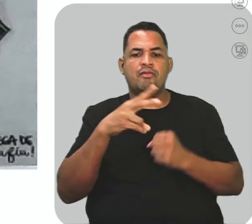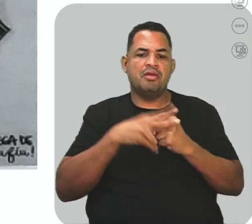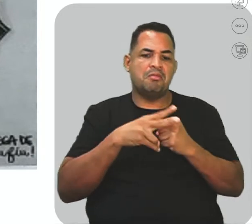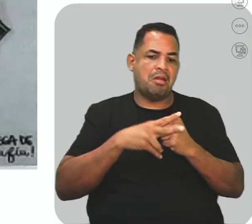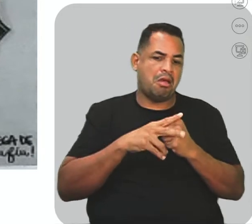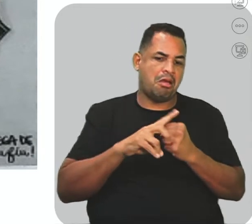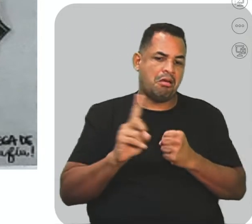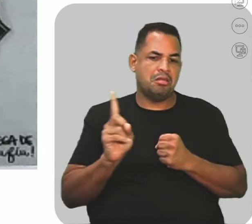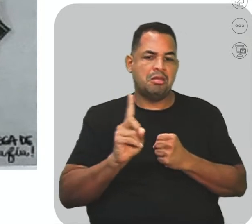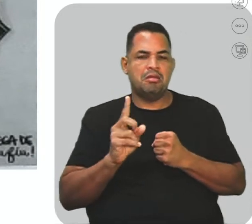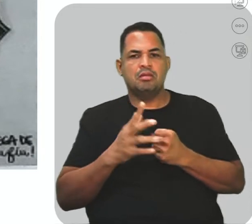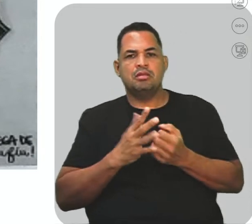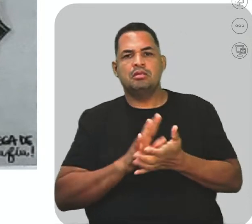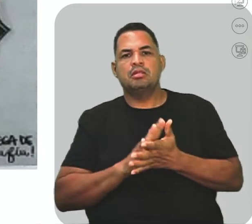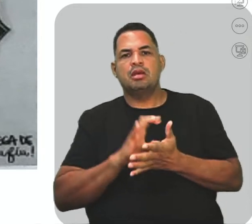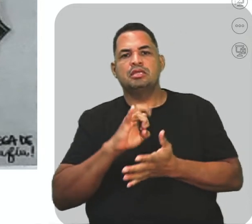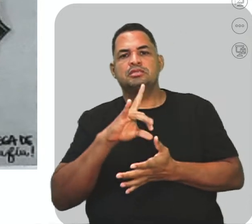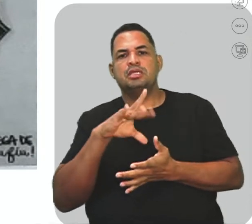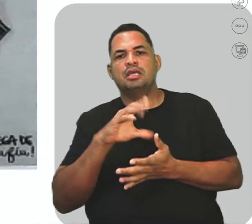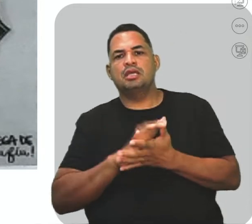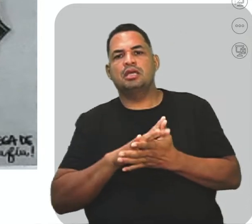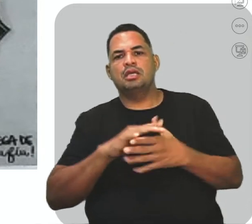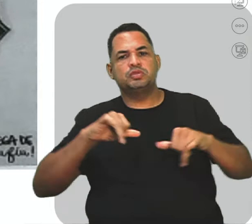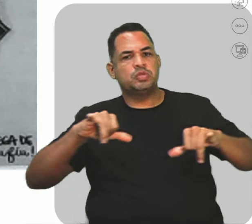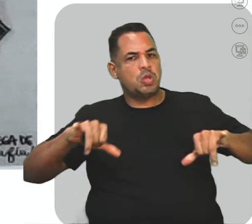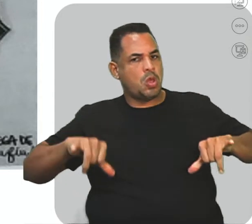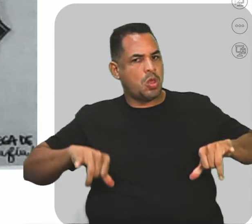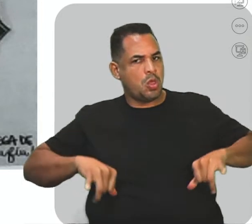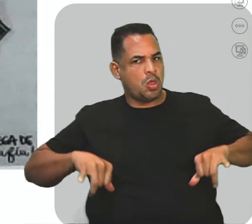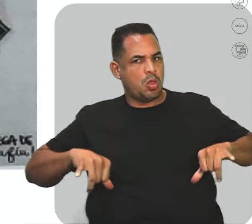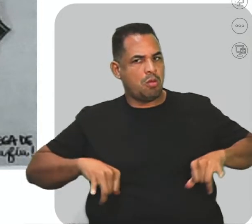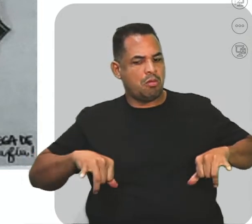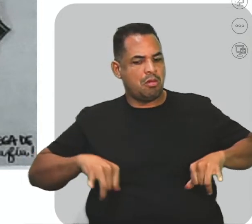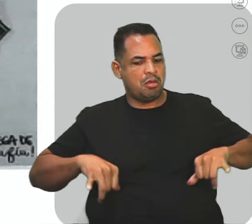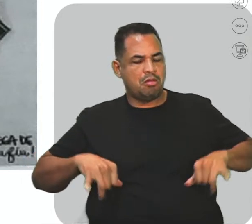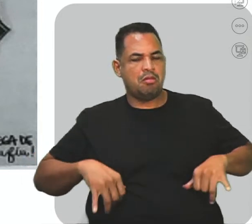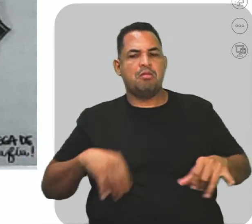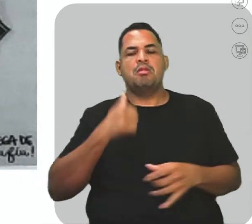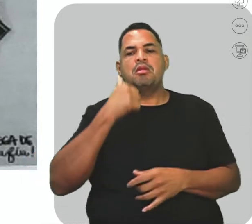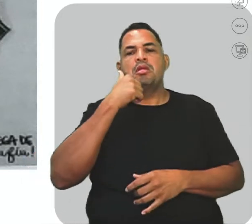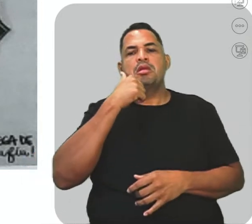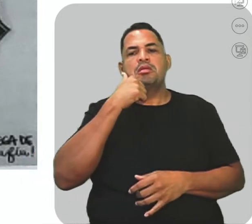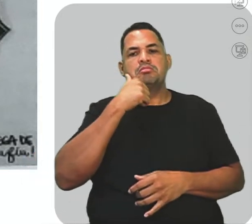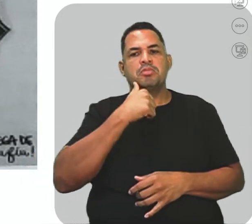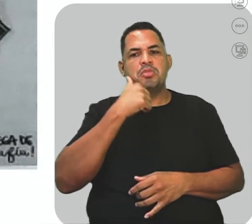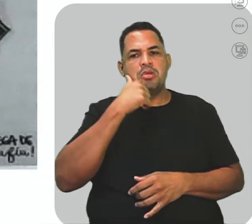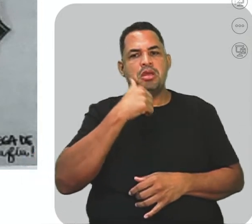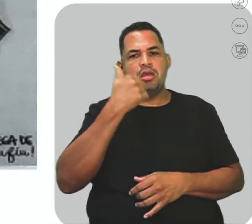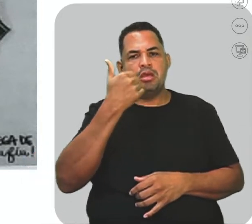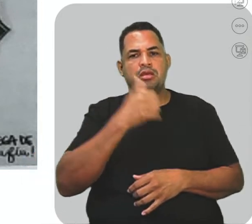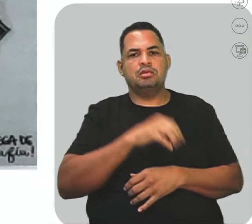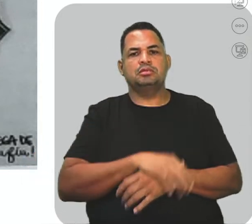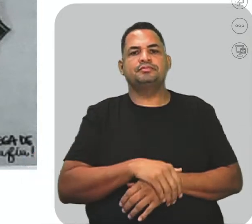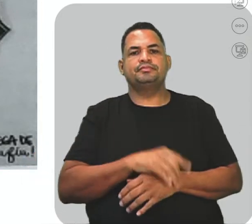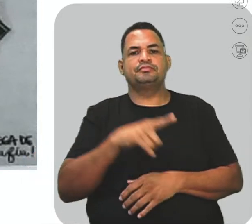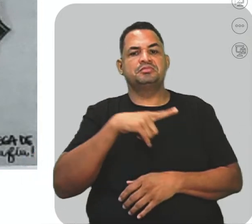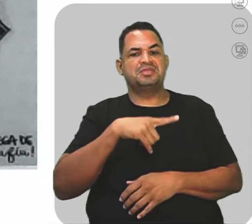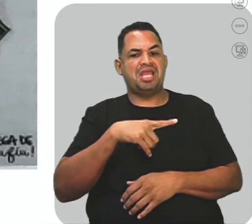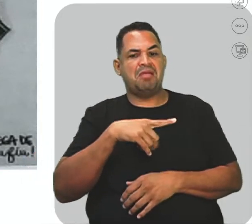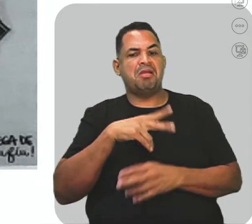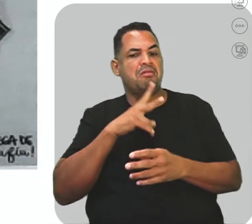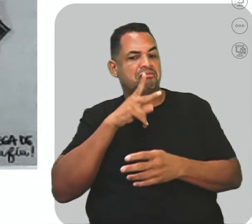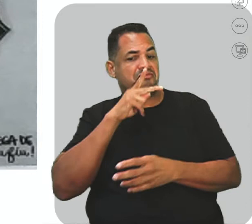temática assédio sofrido pelas mulheres. Isso mesmo, tema forte, né? Tema